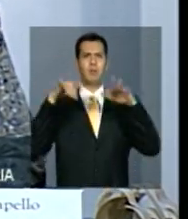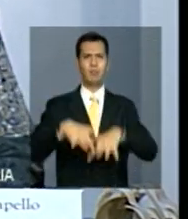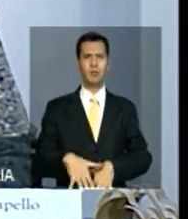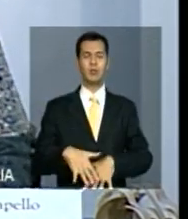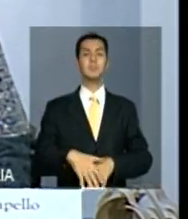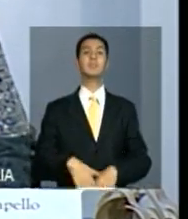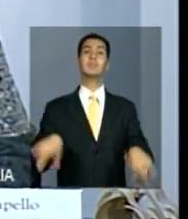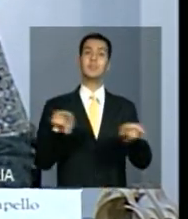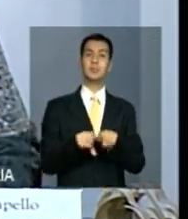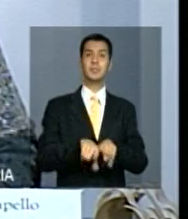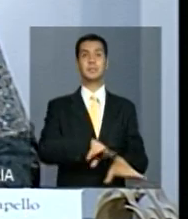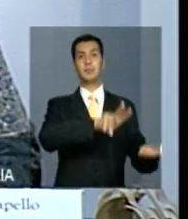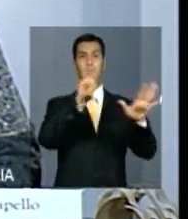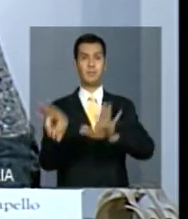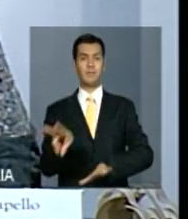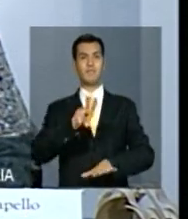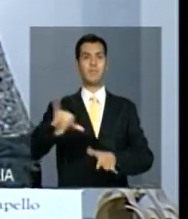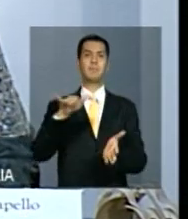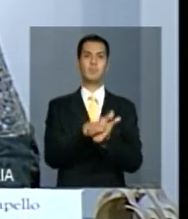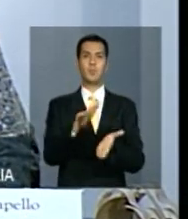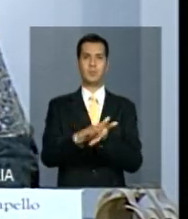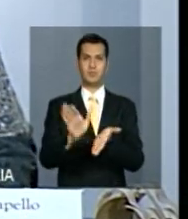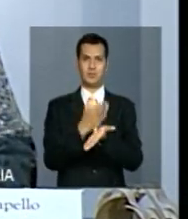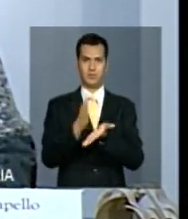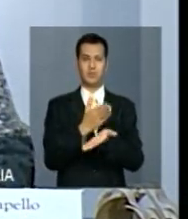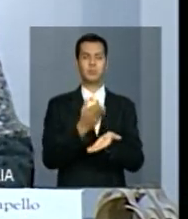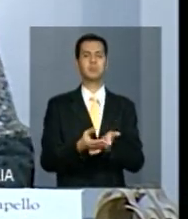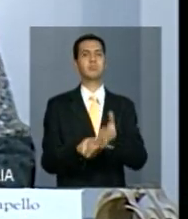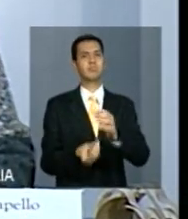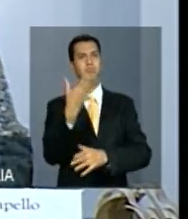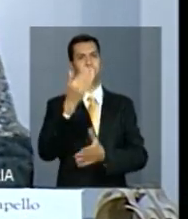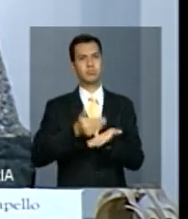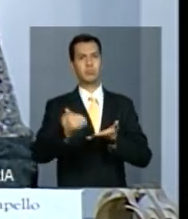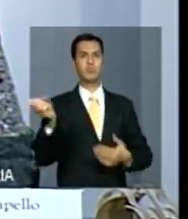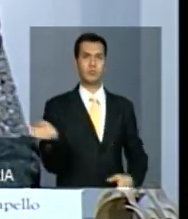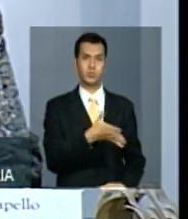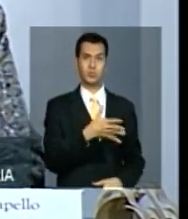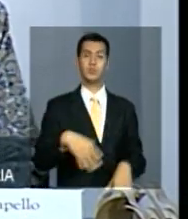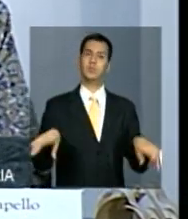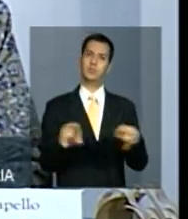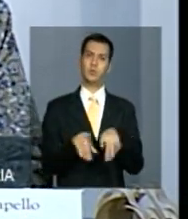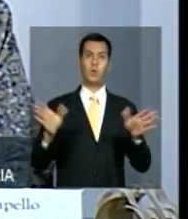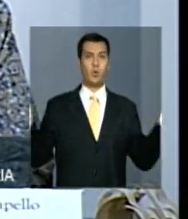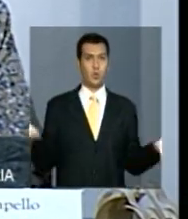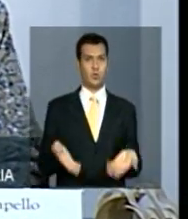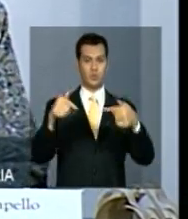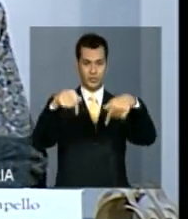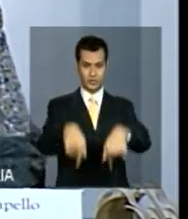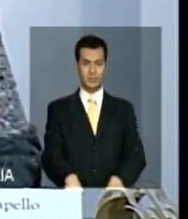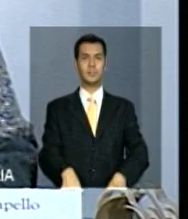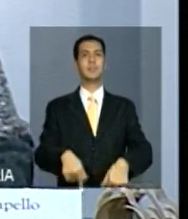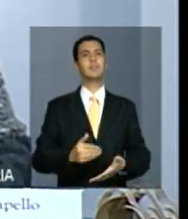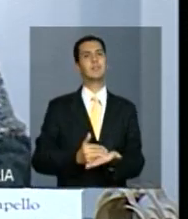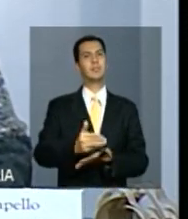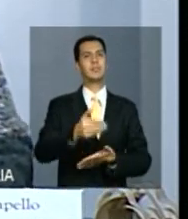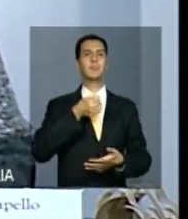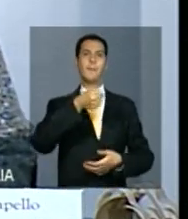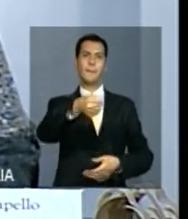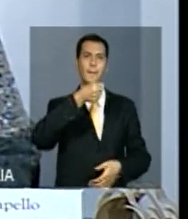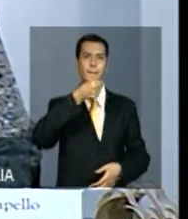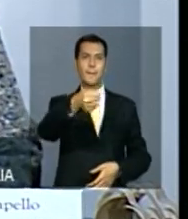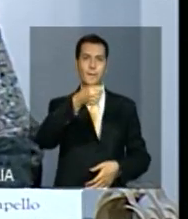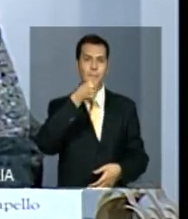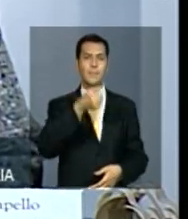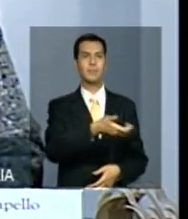paraa semana que vem e hoje também fazendo essa atividade com senhores jornalistas e com a imprensa